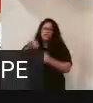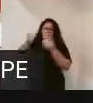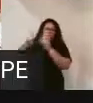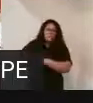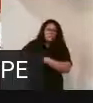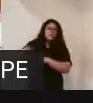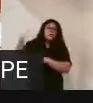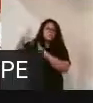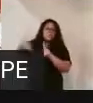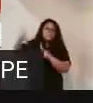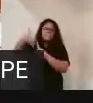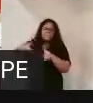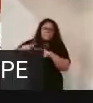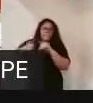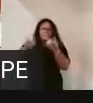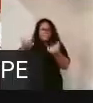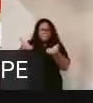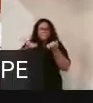fala.